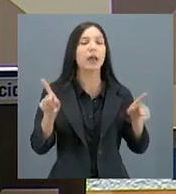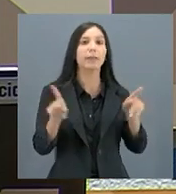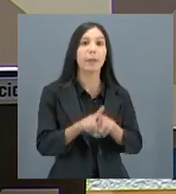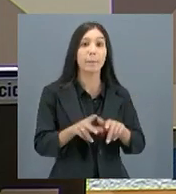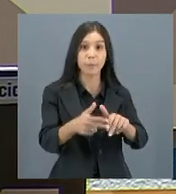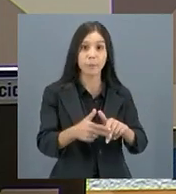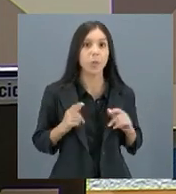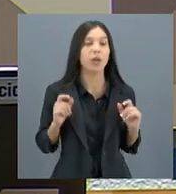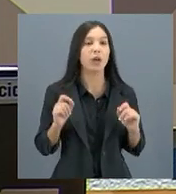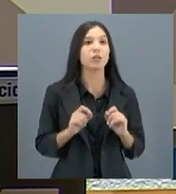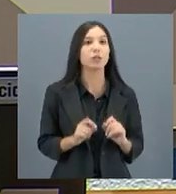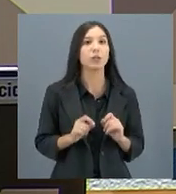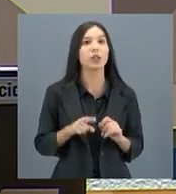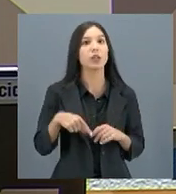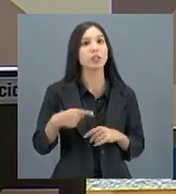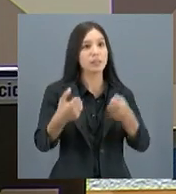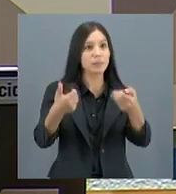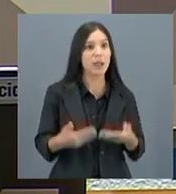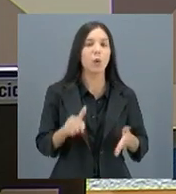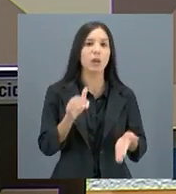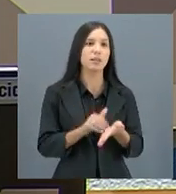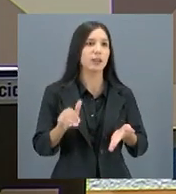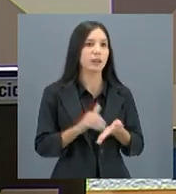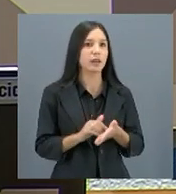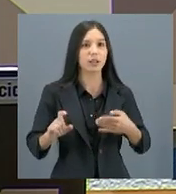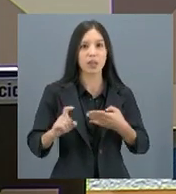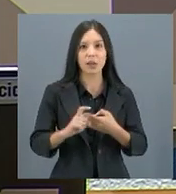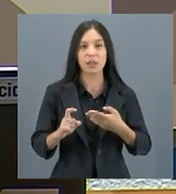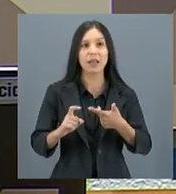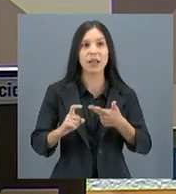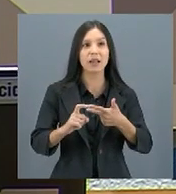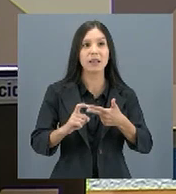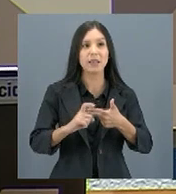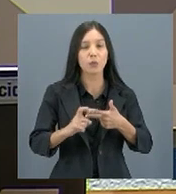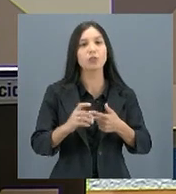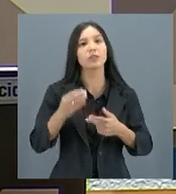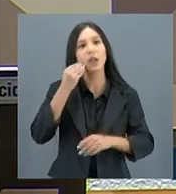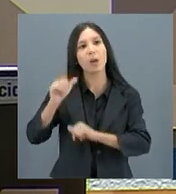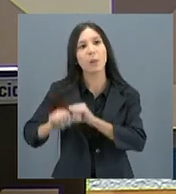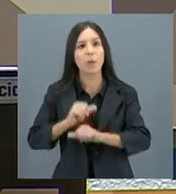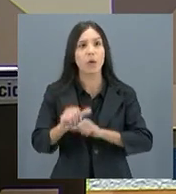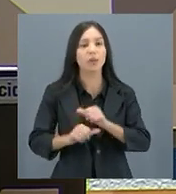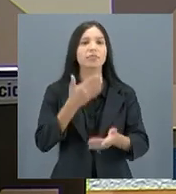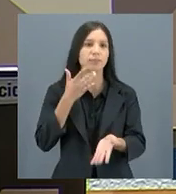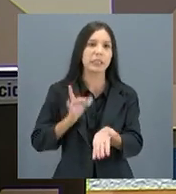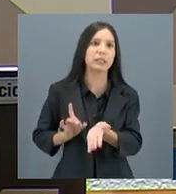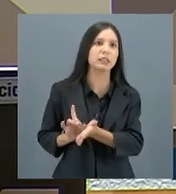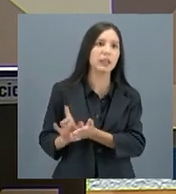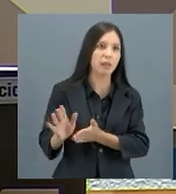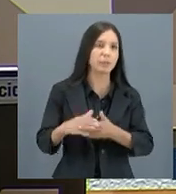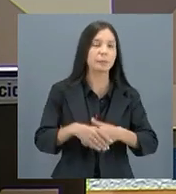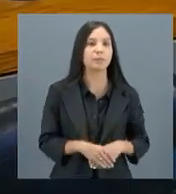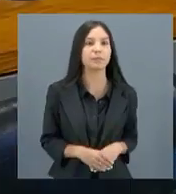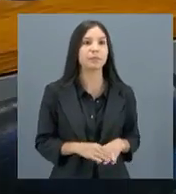E, ao final, disse ao secretário executivo que gostaria de fazer uma transição até o momento que fosse exonerado, e assim aconteceu.